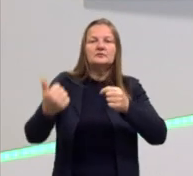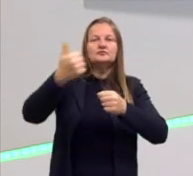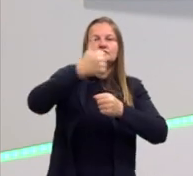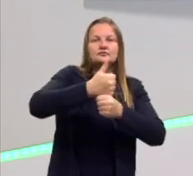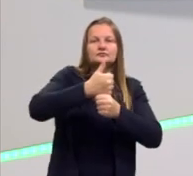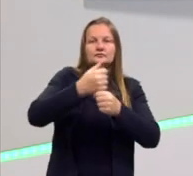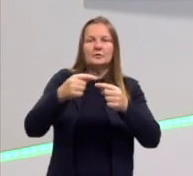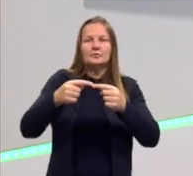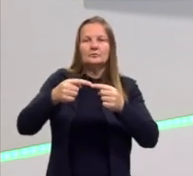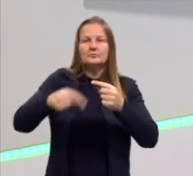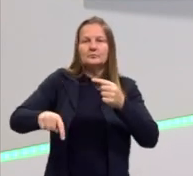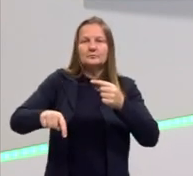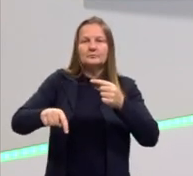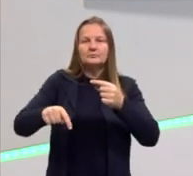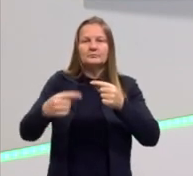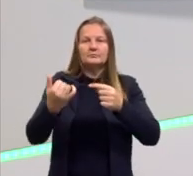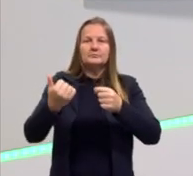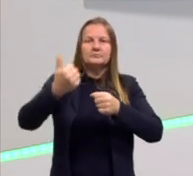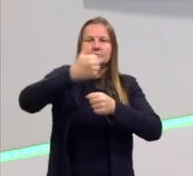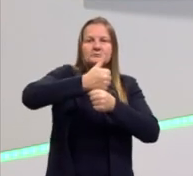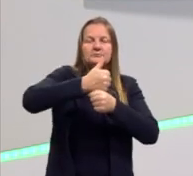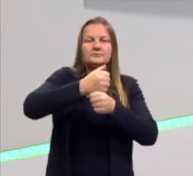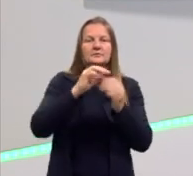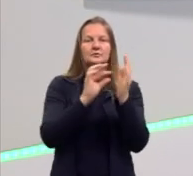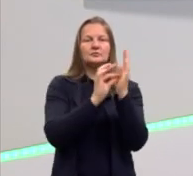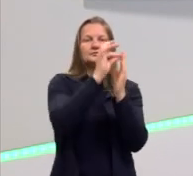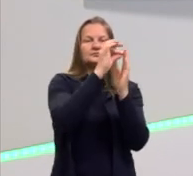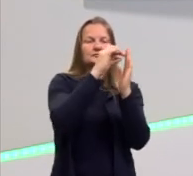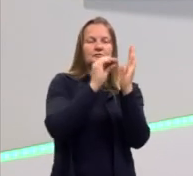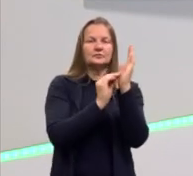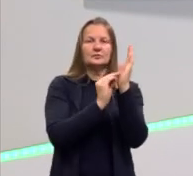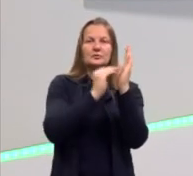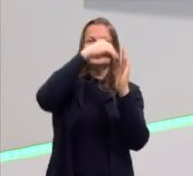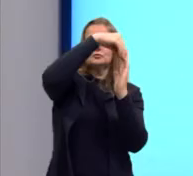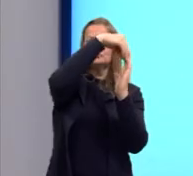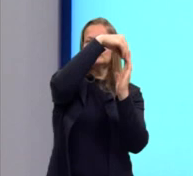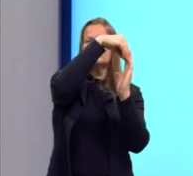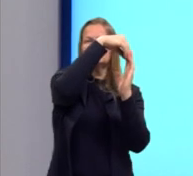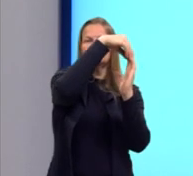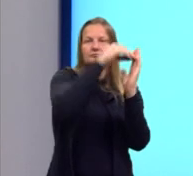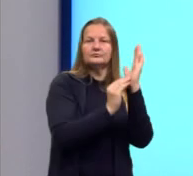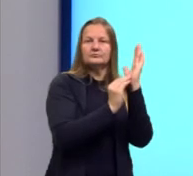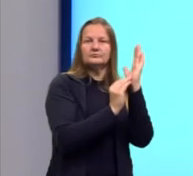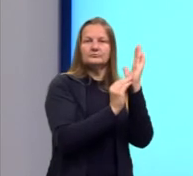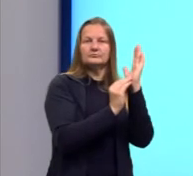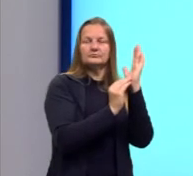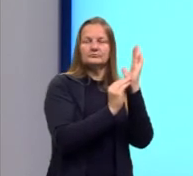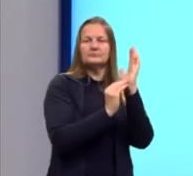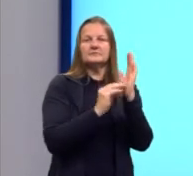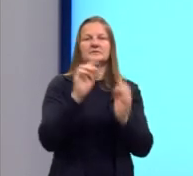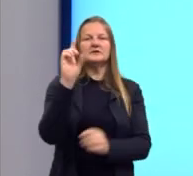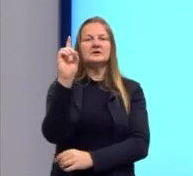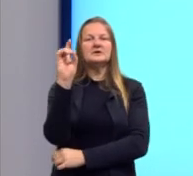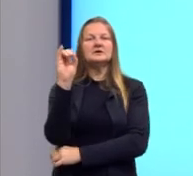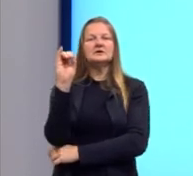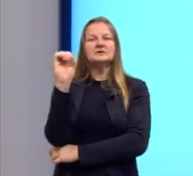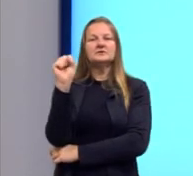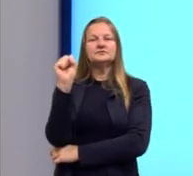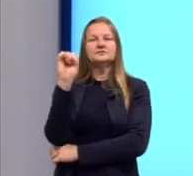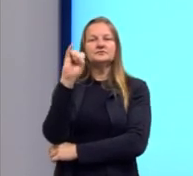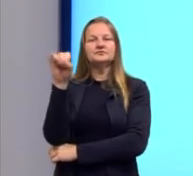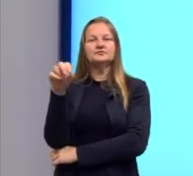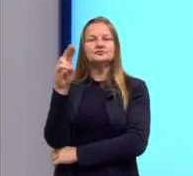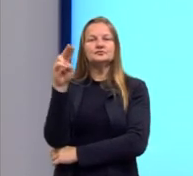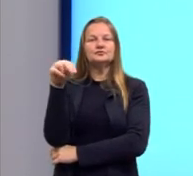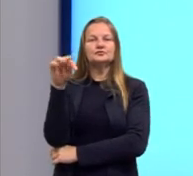ele né o disjuntor geralmente a gente fala que ele cai né E aí a gente tem que ir lá desligar e ligar ele de novo ele